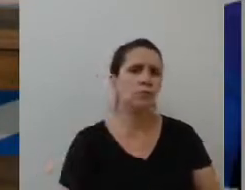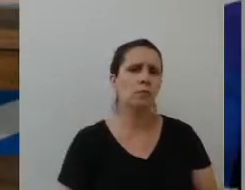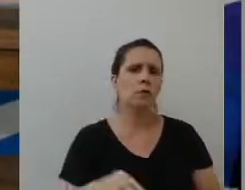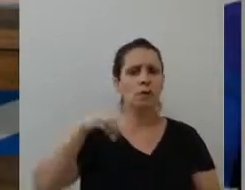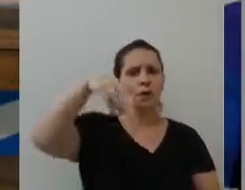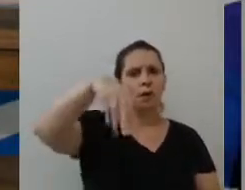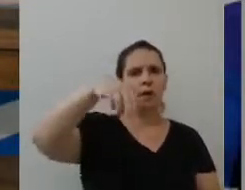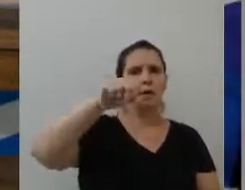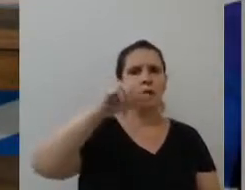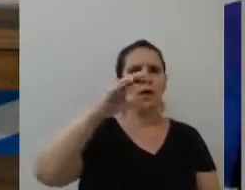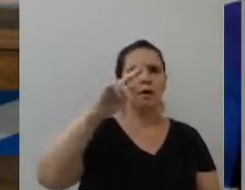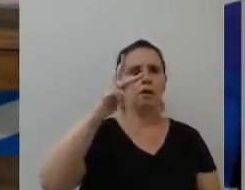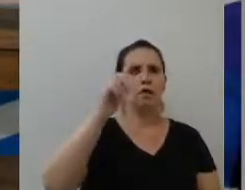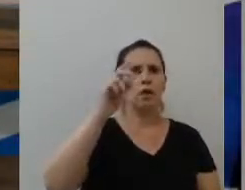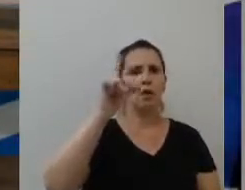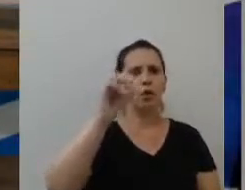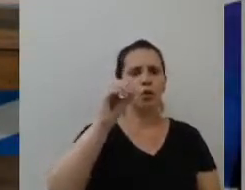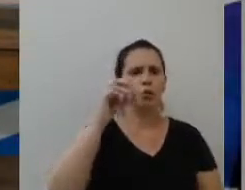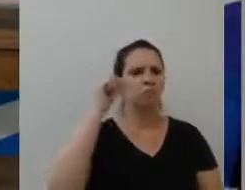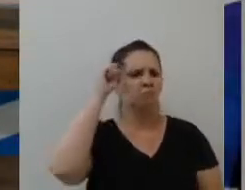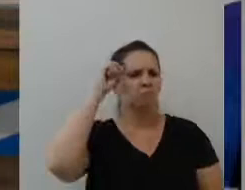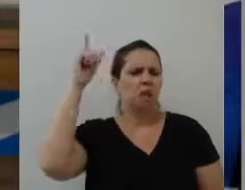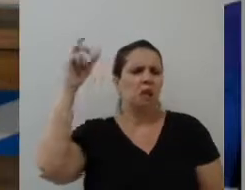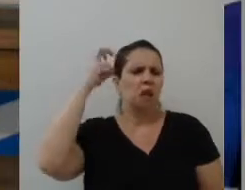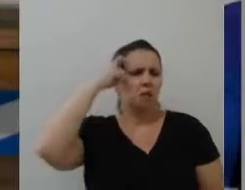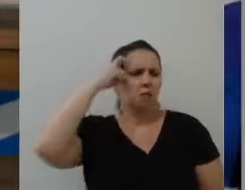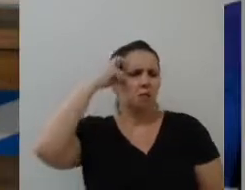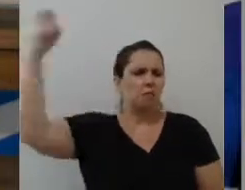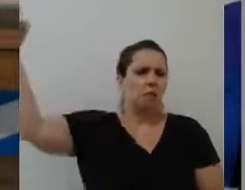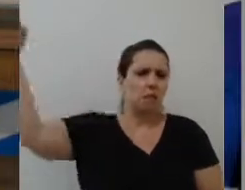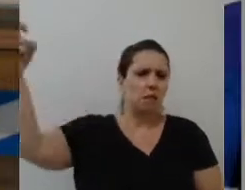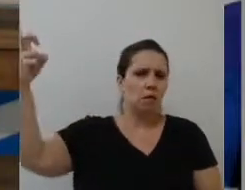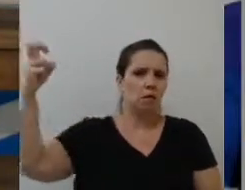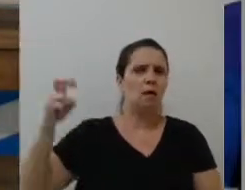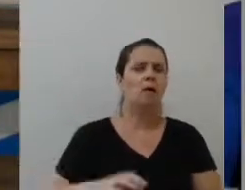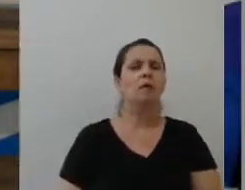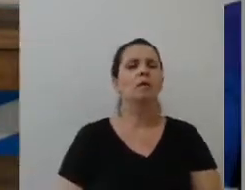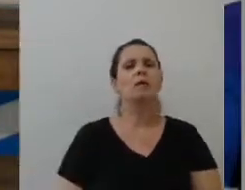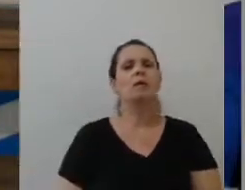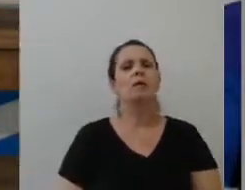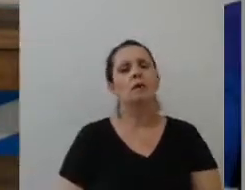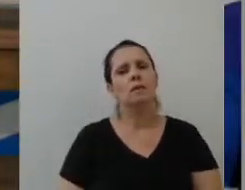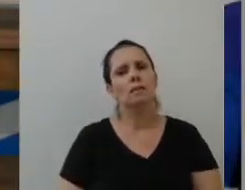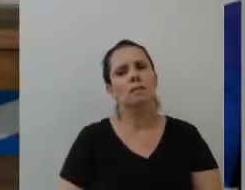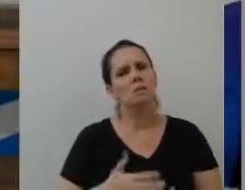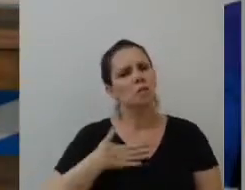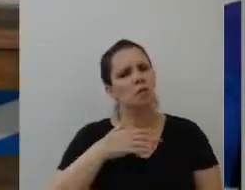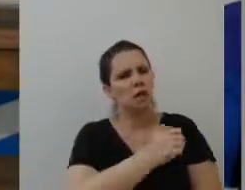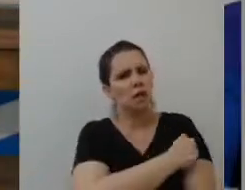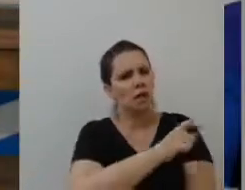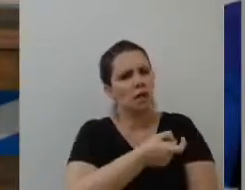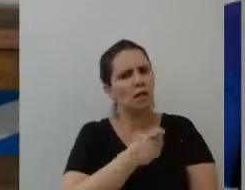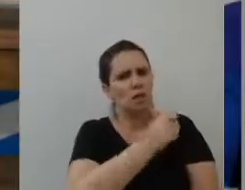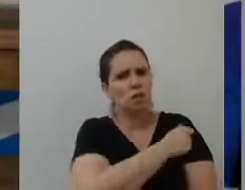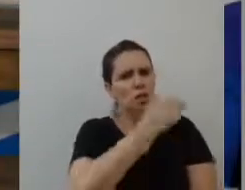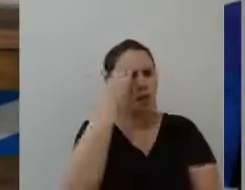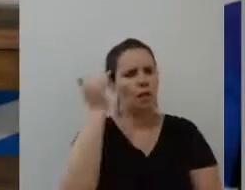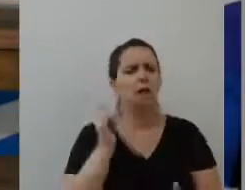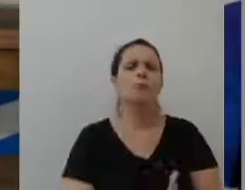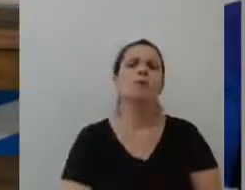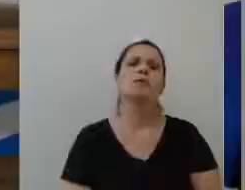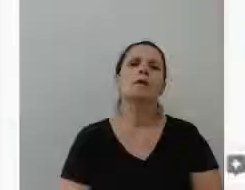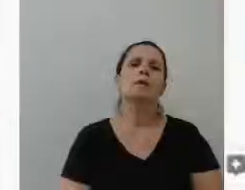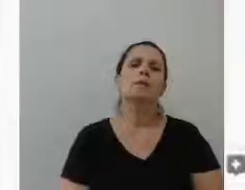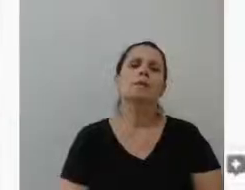cara gênio. Machado, para mim, é o top das galáxias. Tá? Quem é meu aluno, meu ex-aluno, sabe disso. Mas ele é estudado dentro do realismo, do